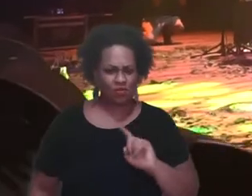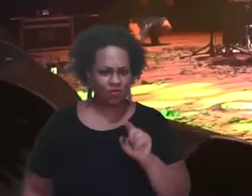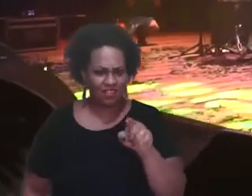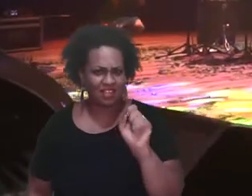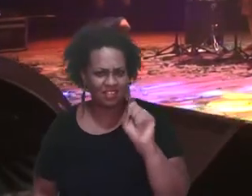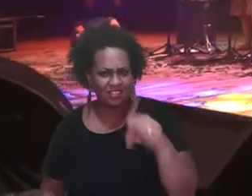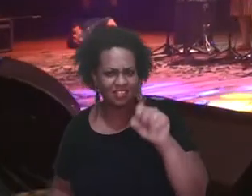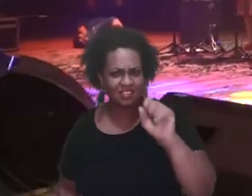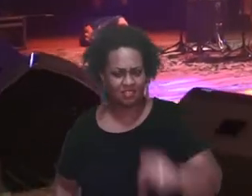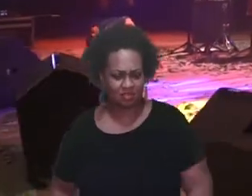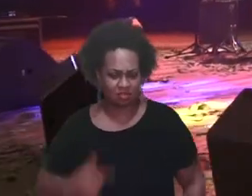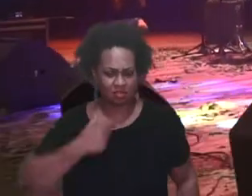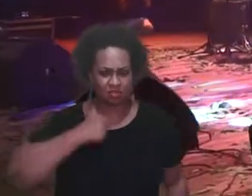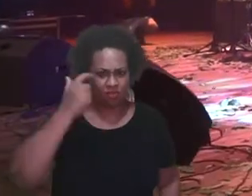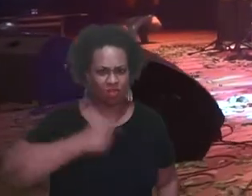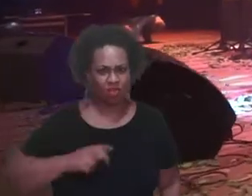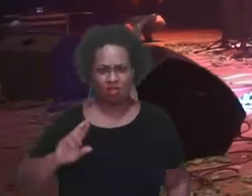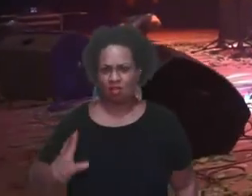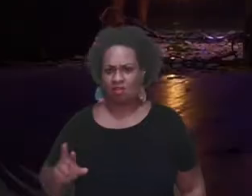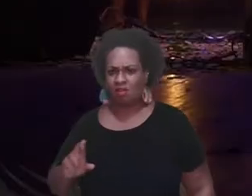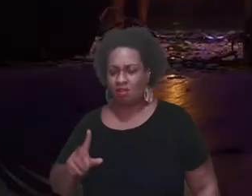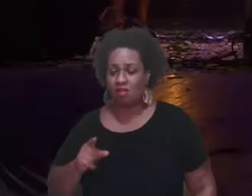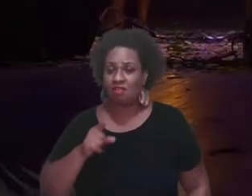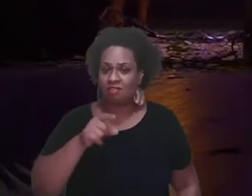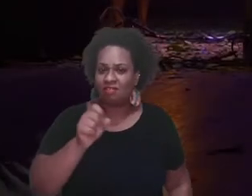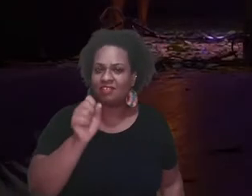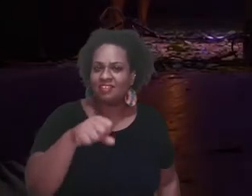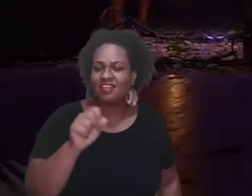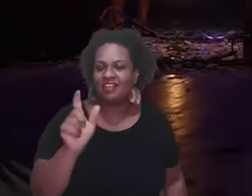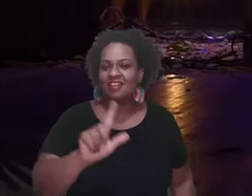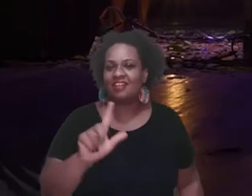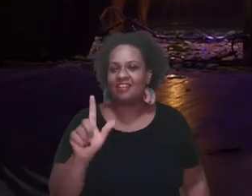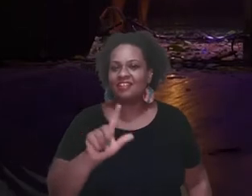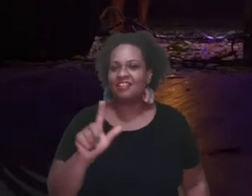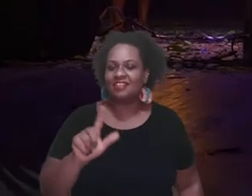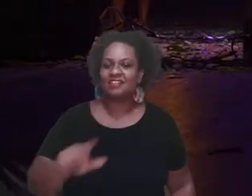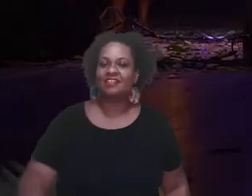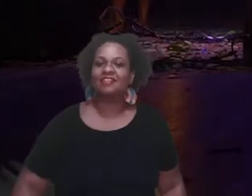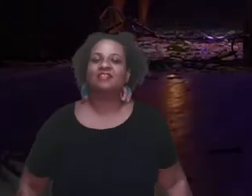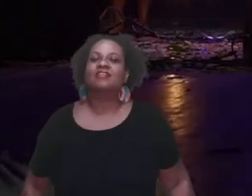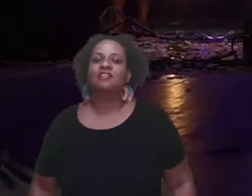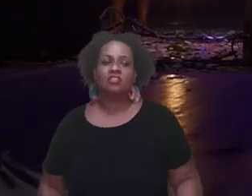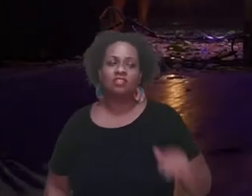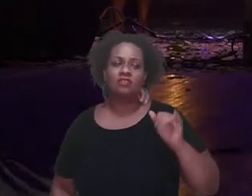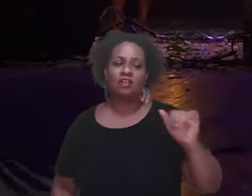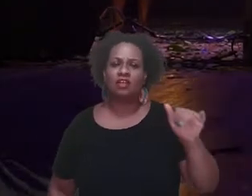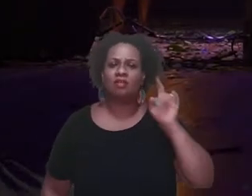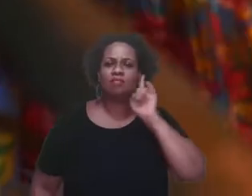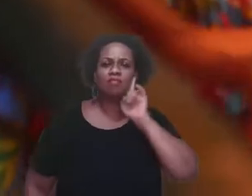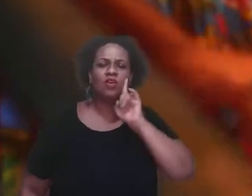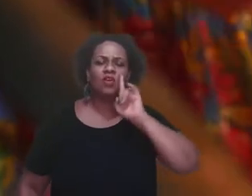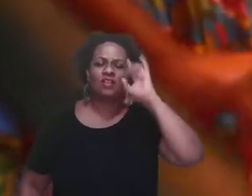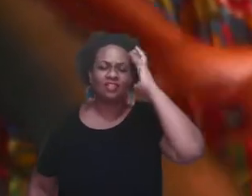eu mama foi você tá linda ela logo foi você eu já pedi a